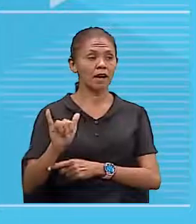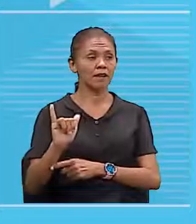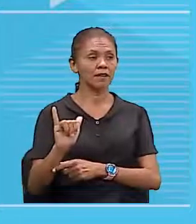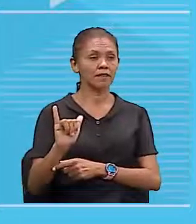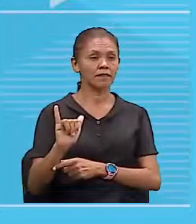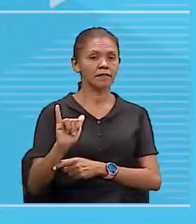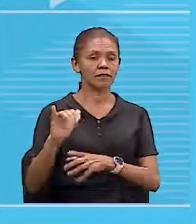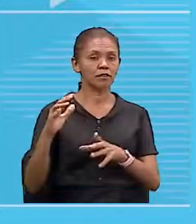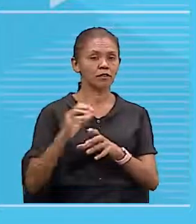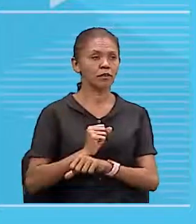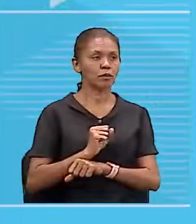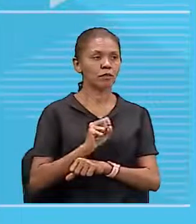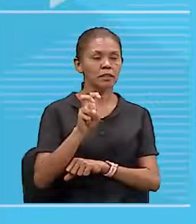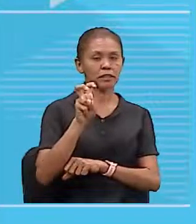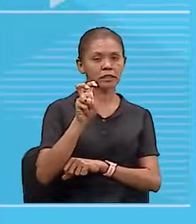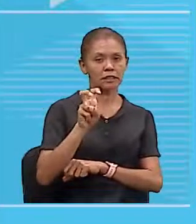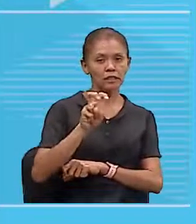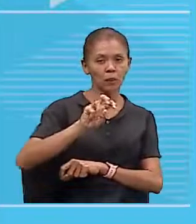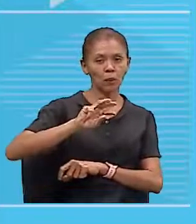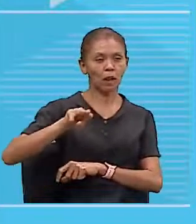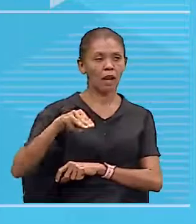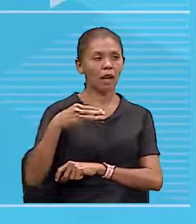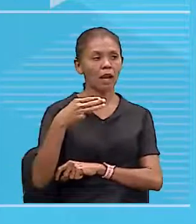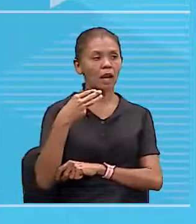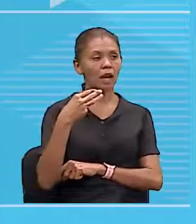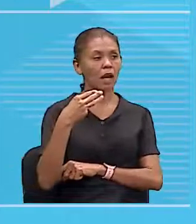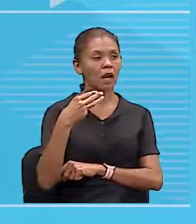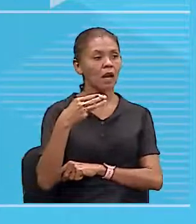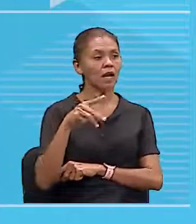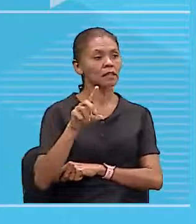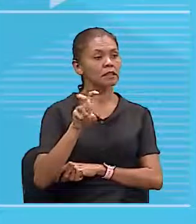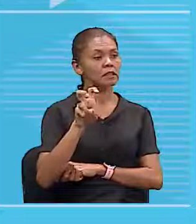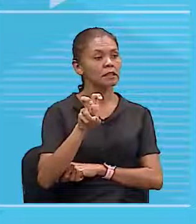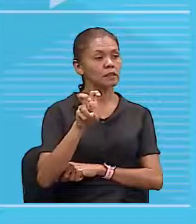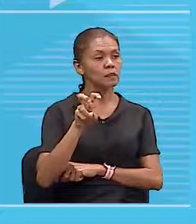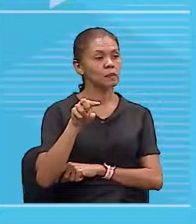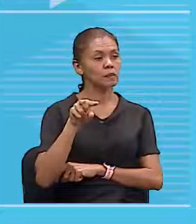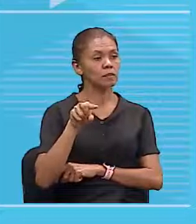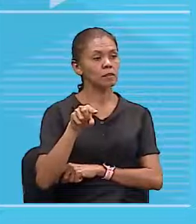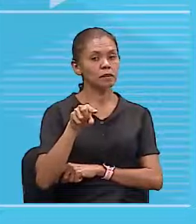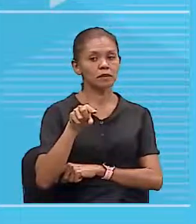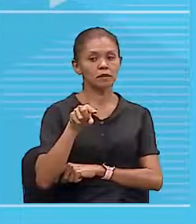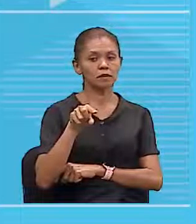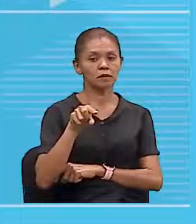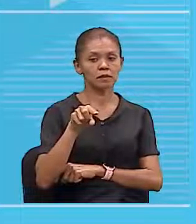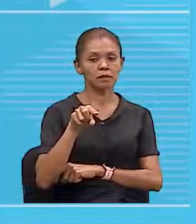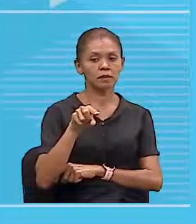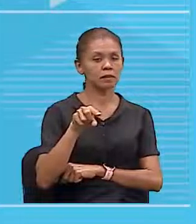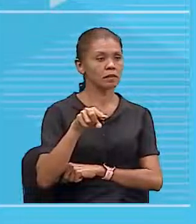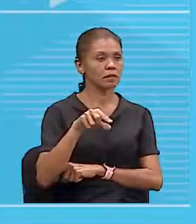de 5 milhões 149 mil reais Jesus